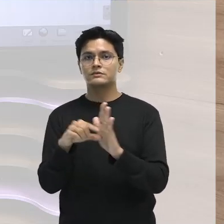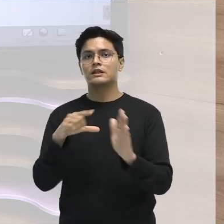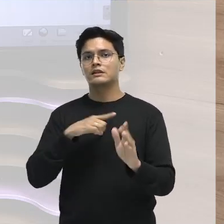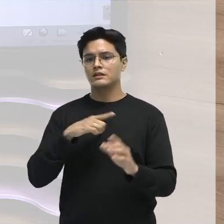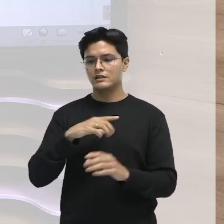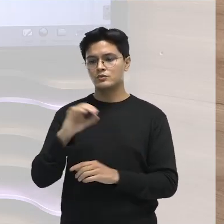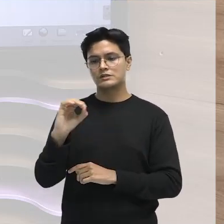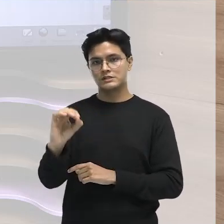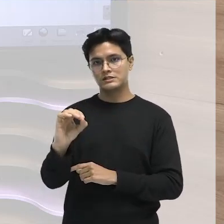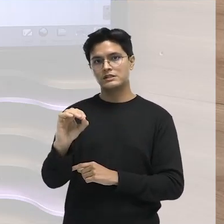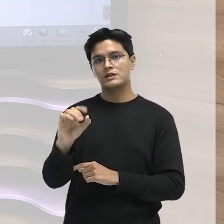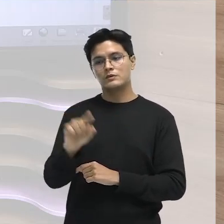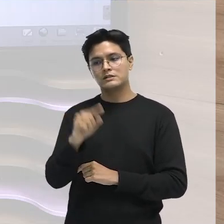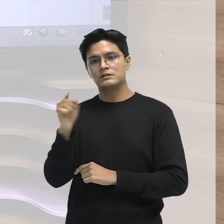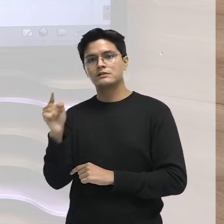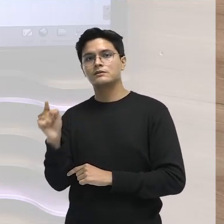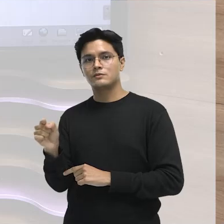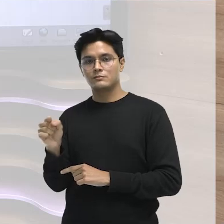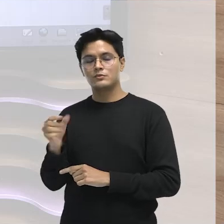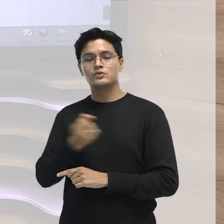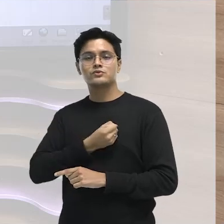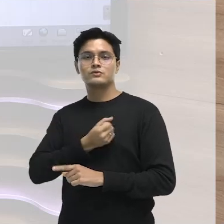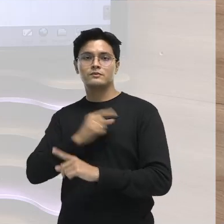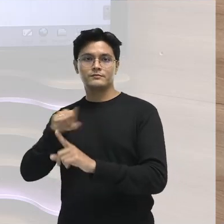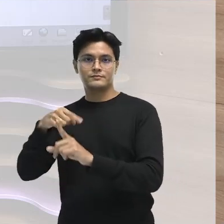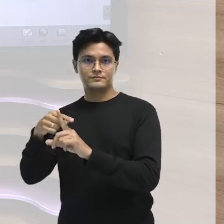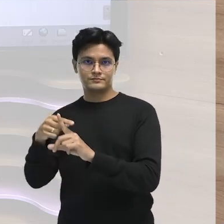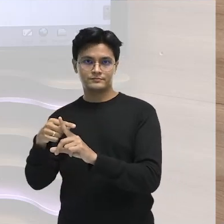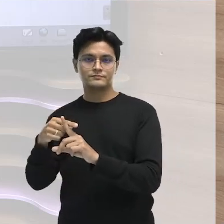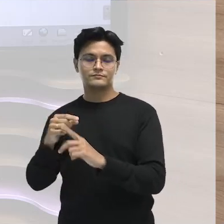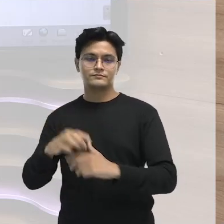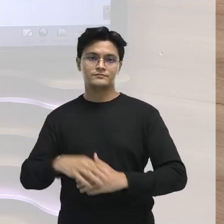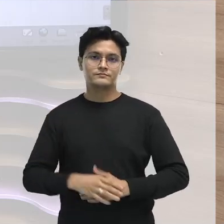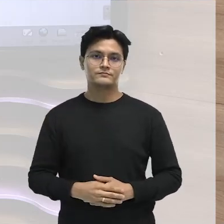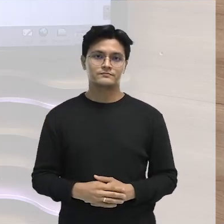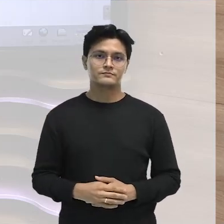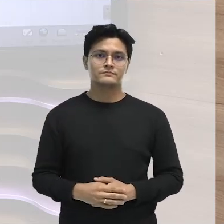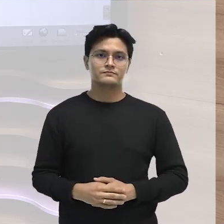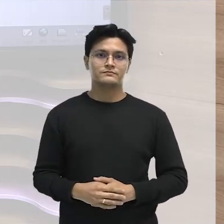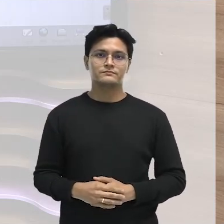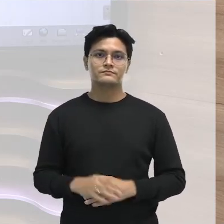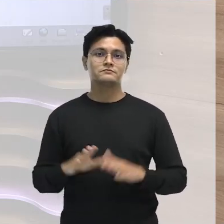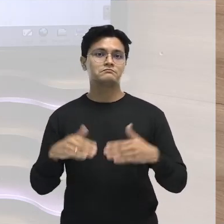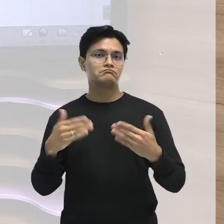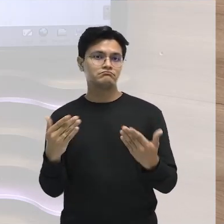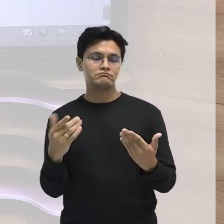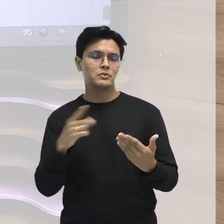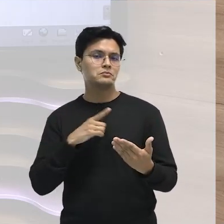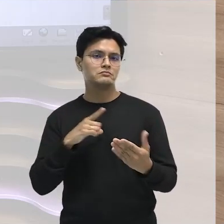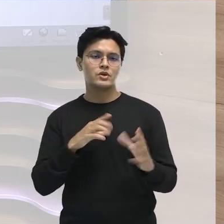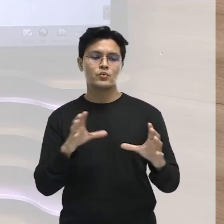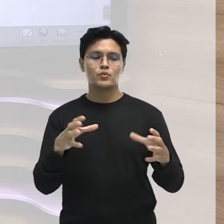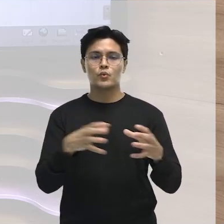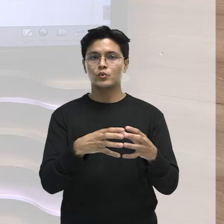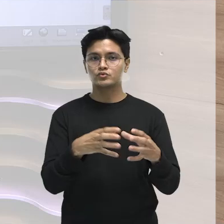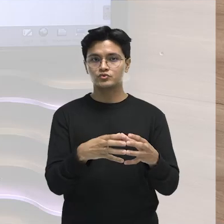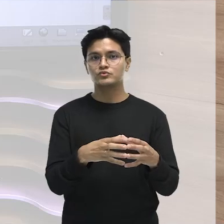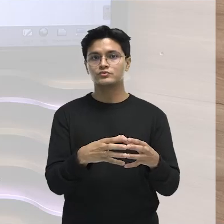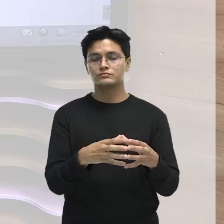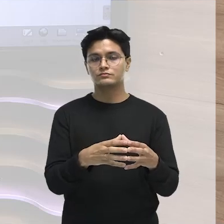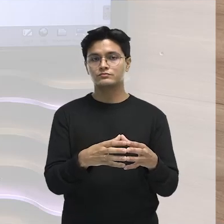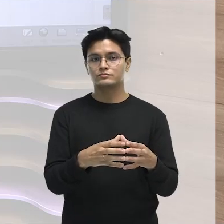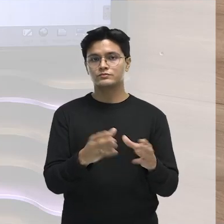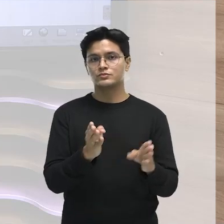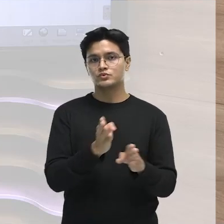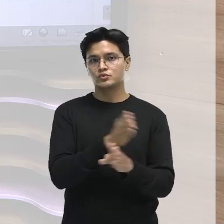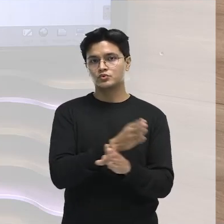pelo zero, aí começa a contar os números positivos, né? Então você tem todo o conjunto dos números inteiros.